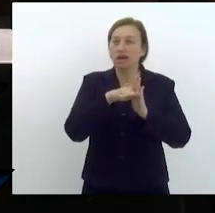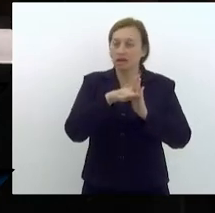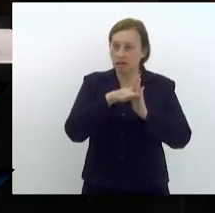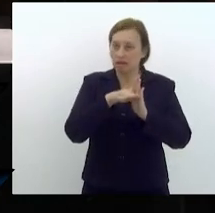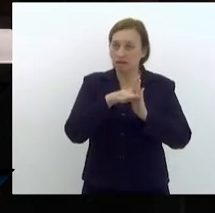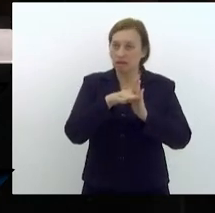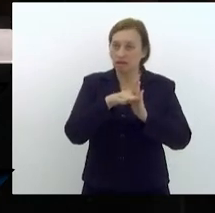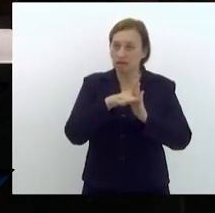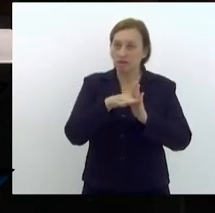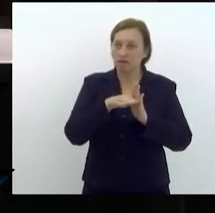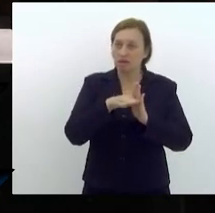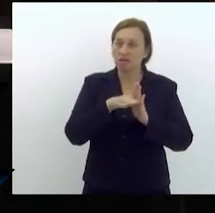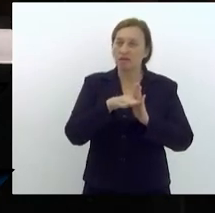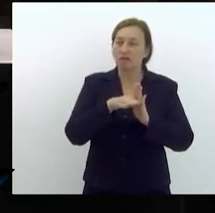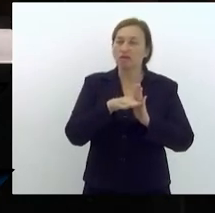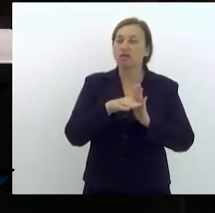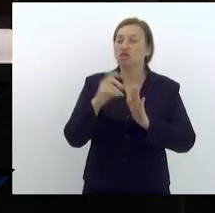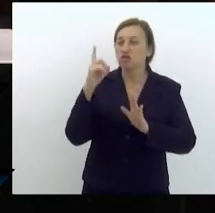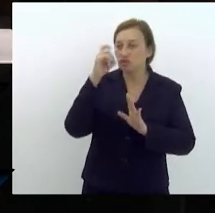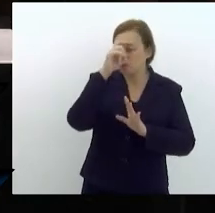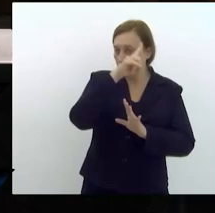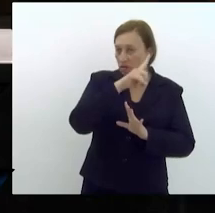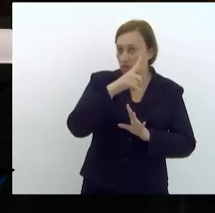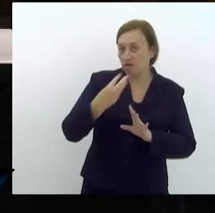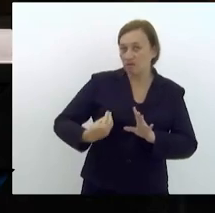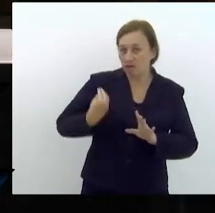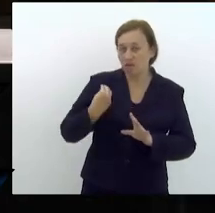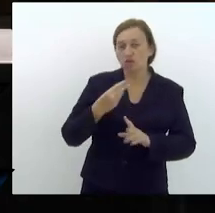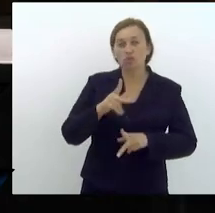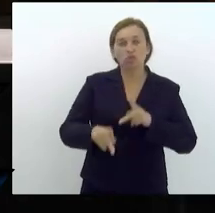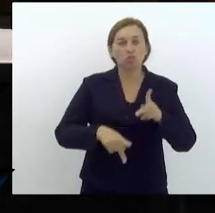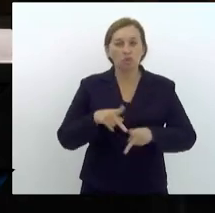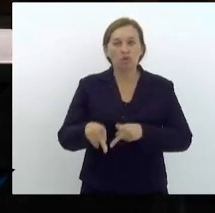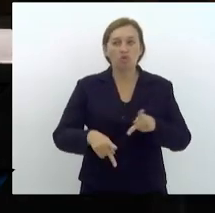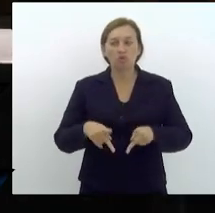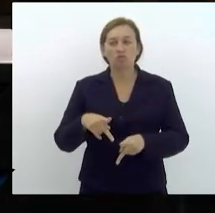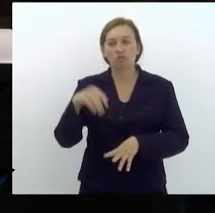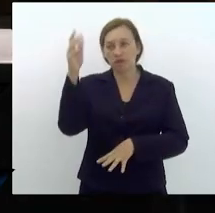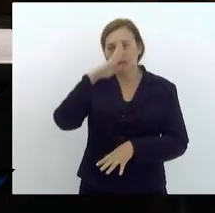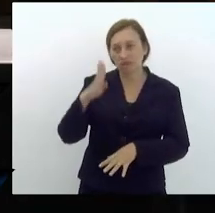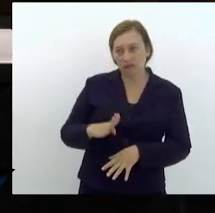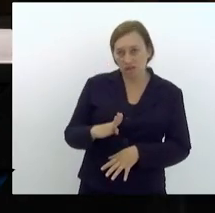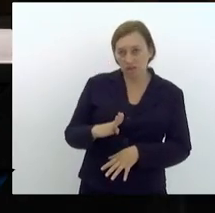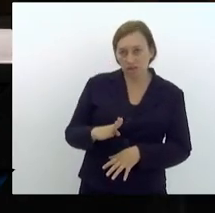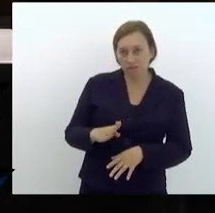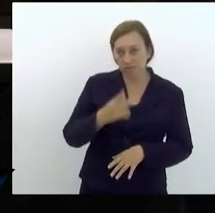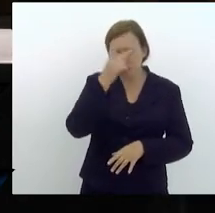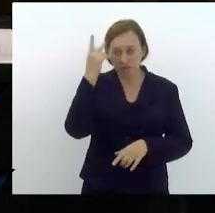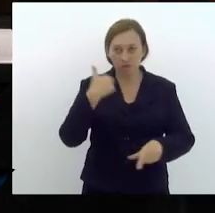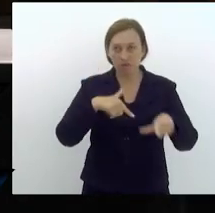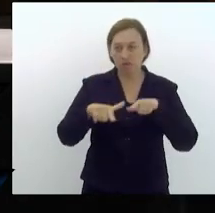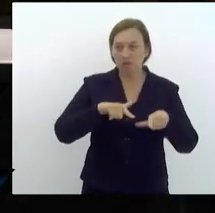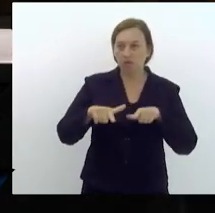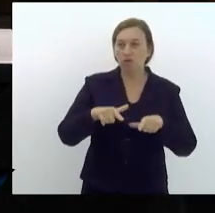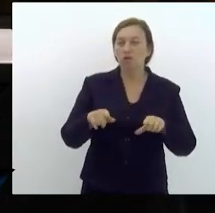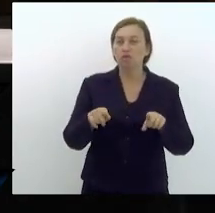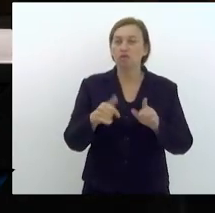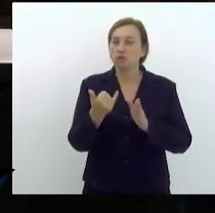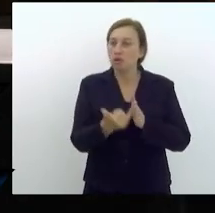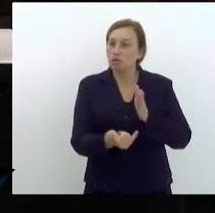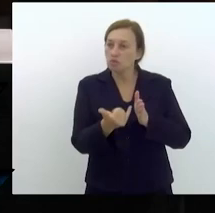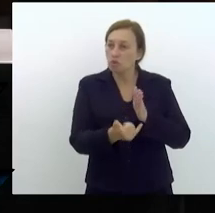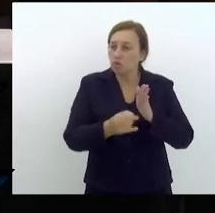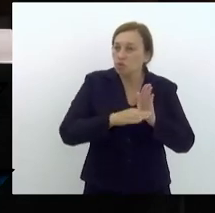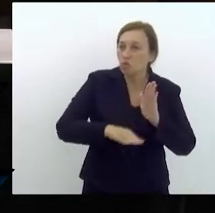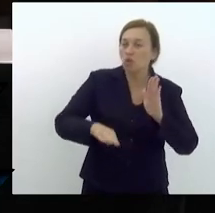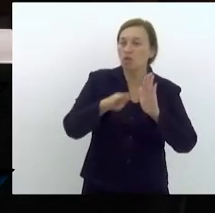em dificultar a vida do brasileiro em dificultar a vida do trabalhador por conta do aumento dos impostos todas as vezes